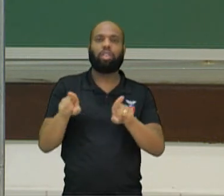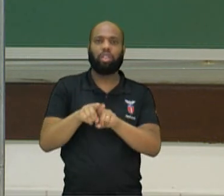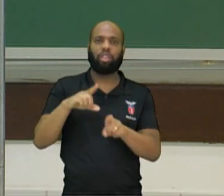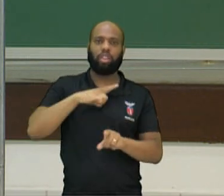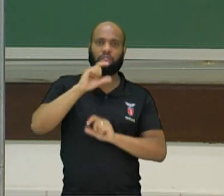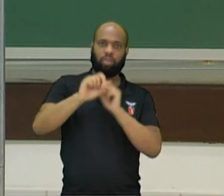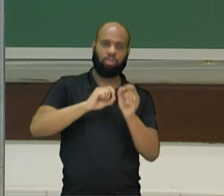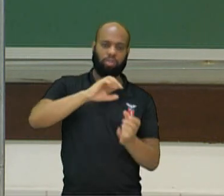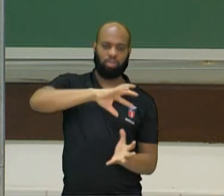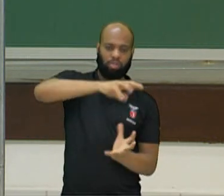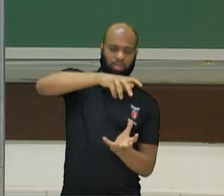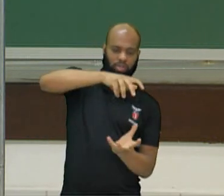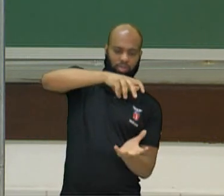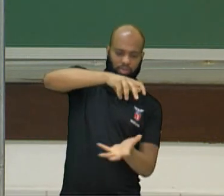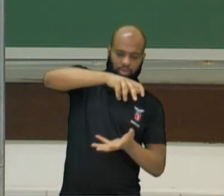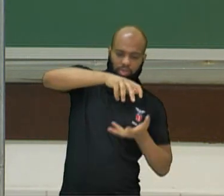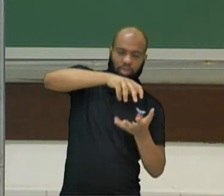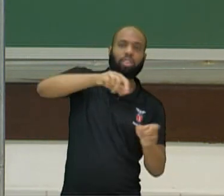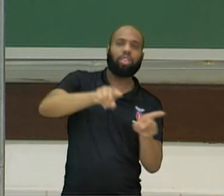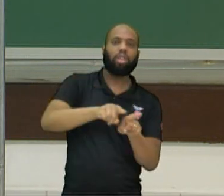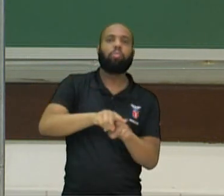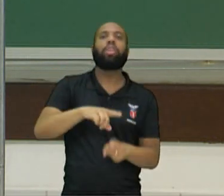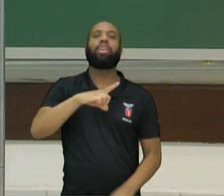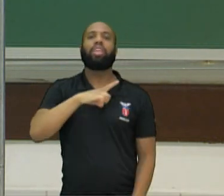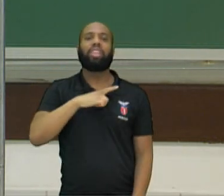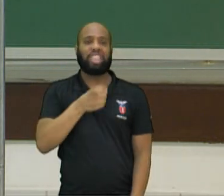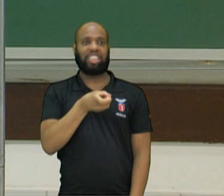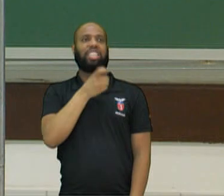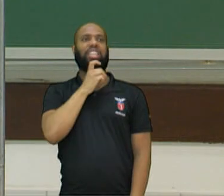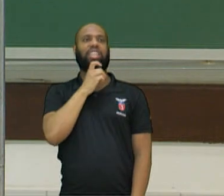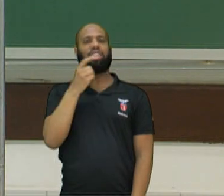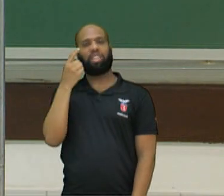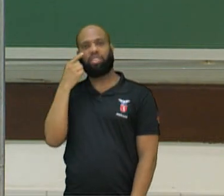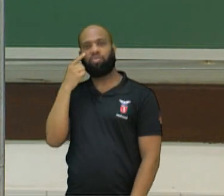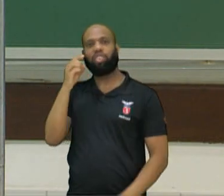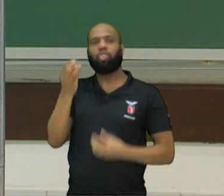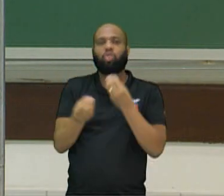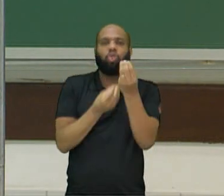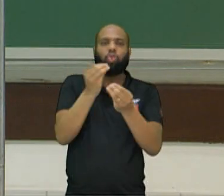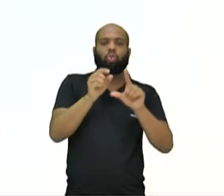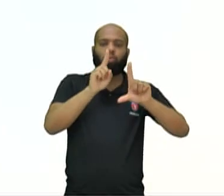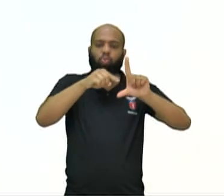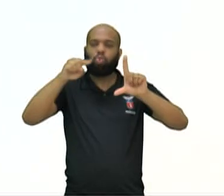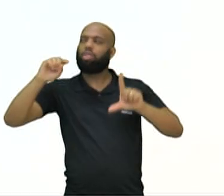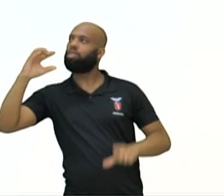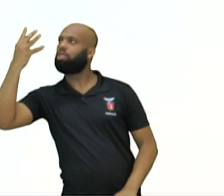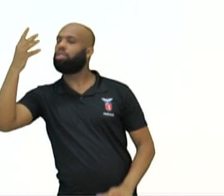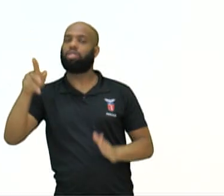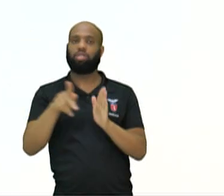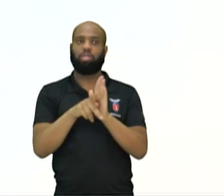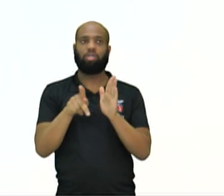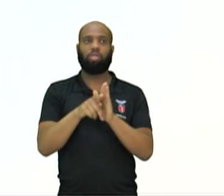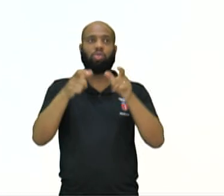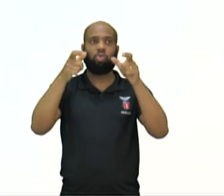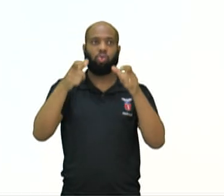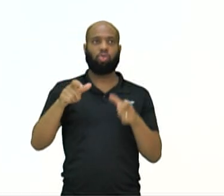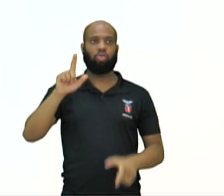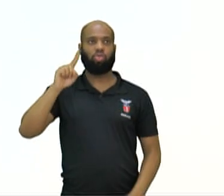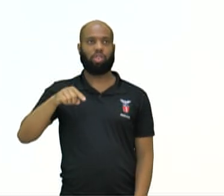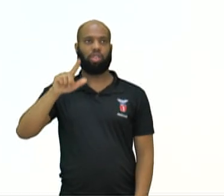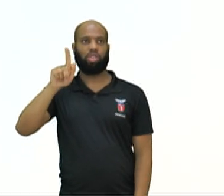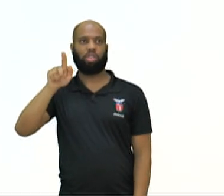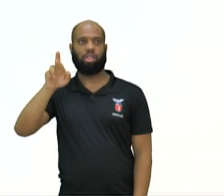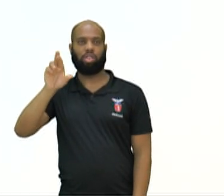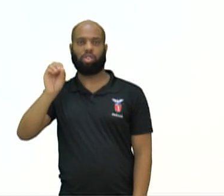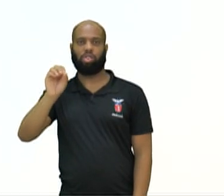continente encontra-se também coberto de gelo. E aqui um climograma do clima polar na Groenlândia. Observe a